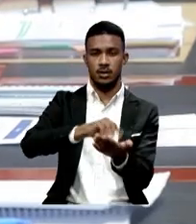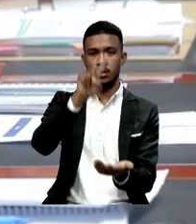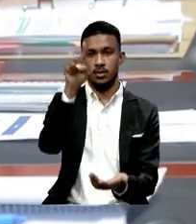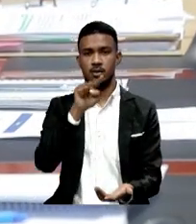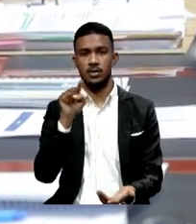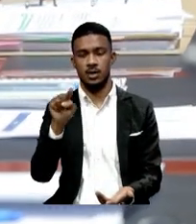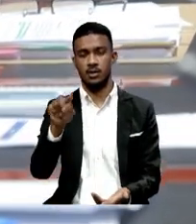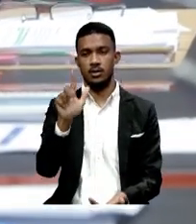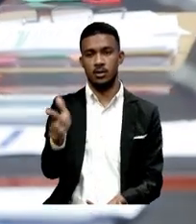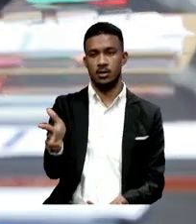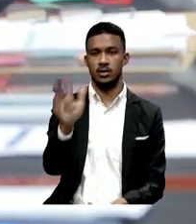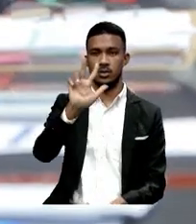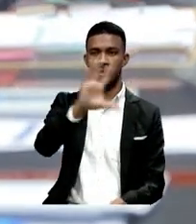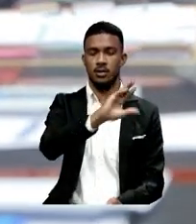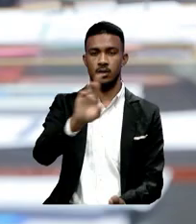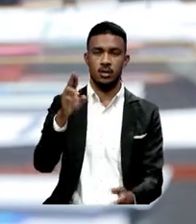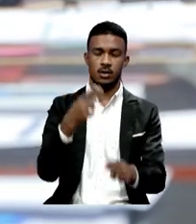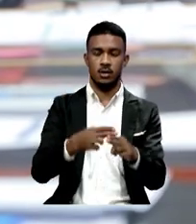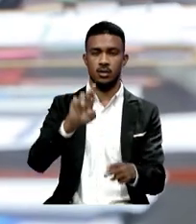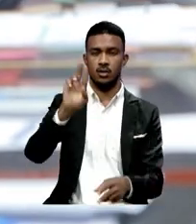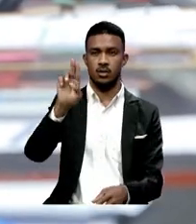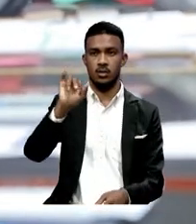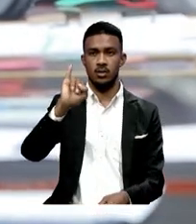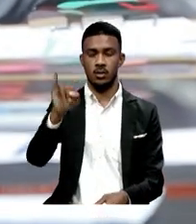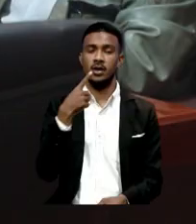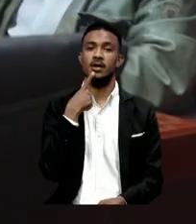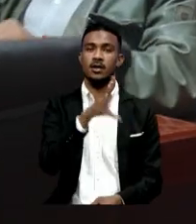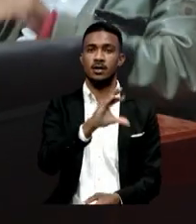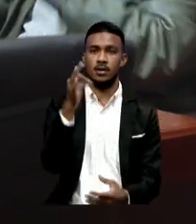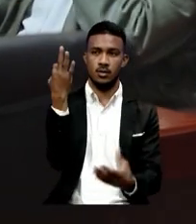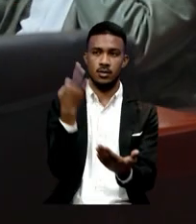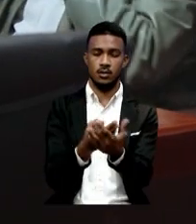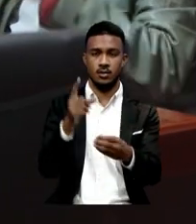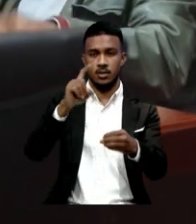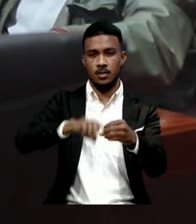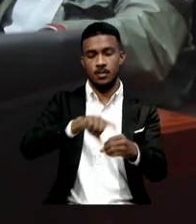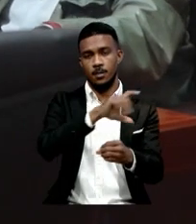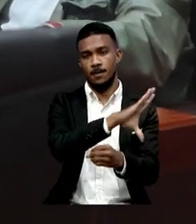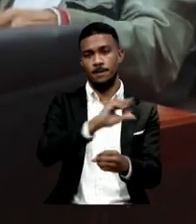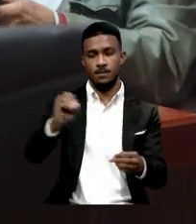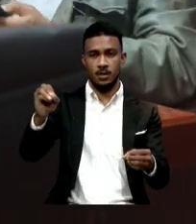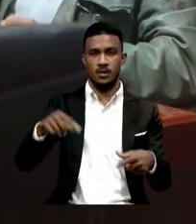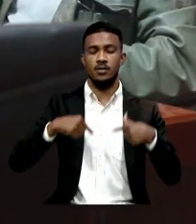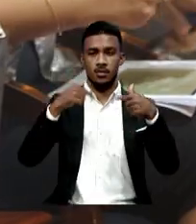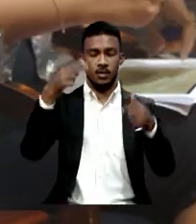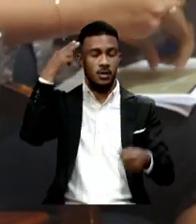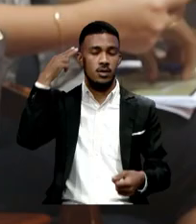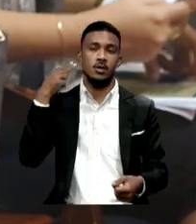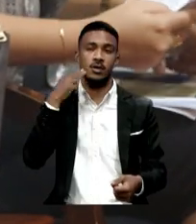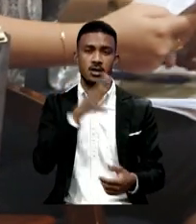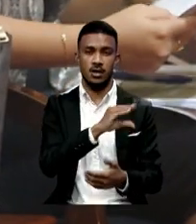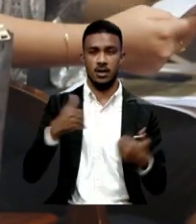loresintolo. Rui Augusto Gomes atou questão, né? Foi atualiza fundo minerais para Presidente da República, Zé Ramos Horta, e a Palácio